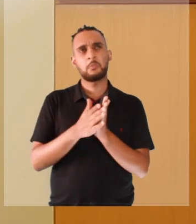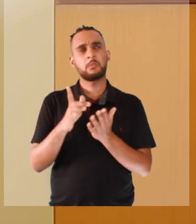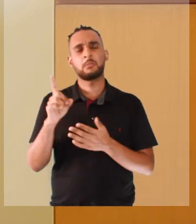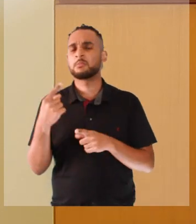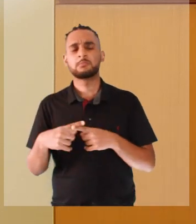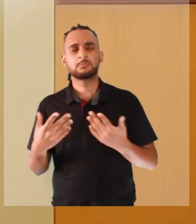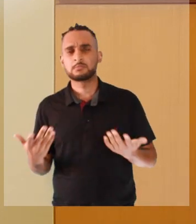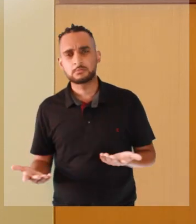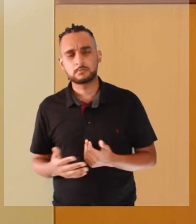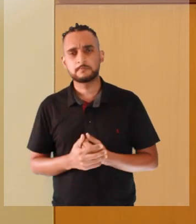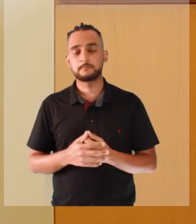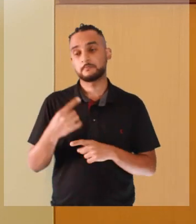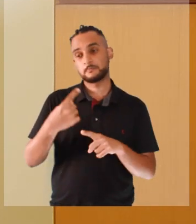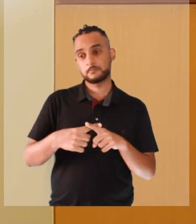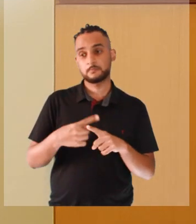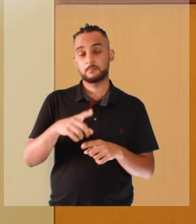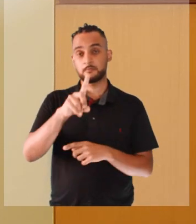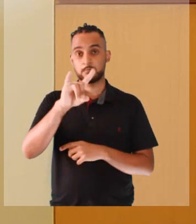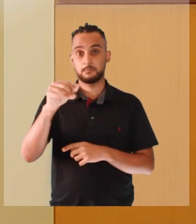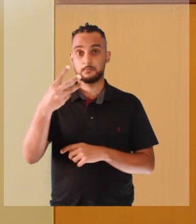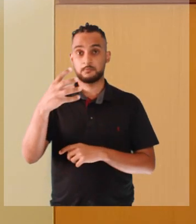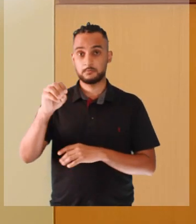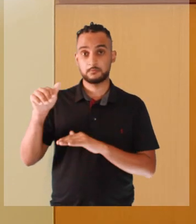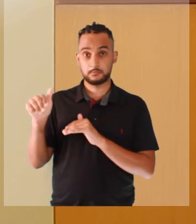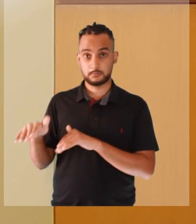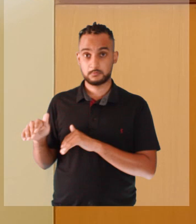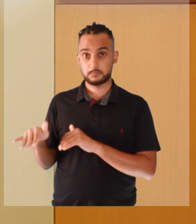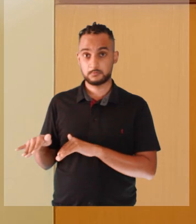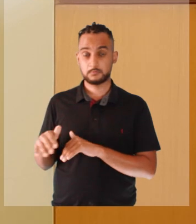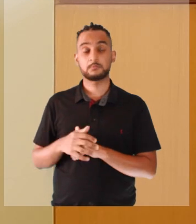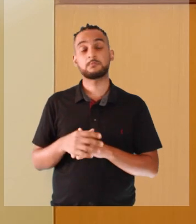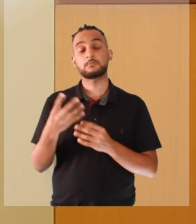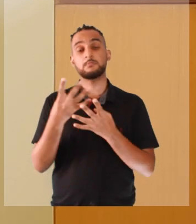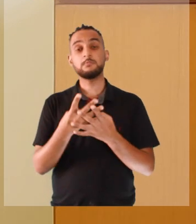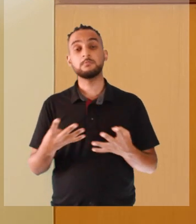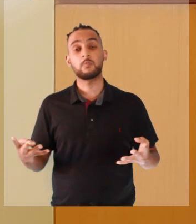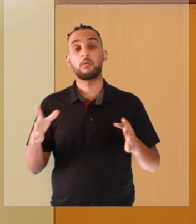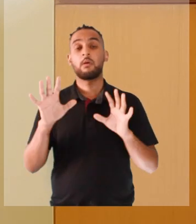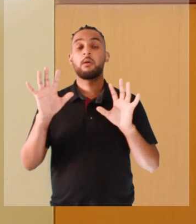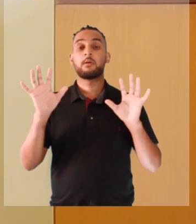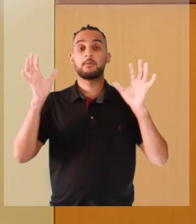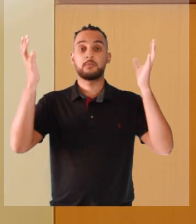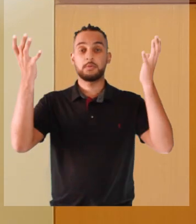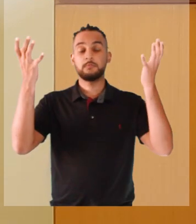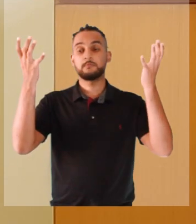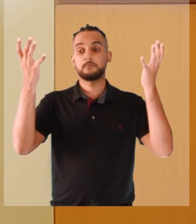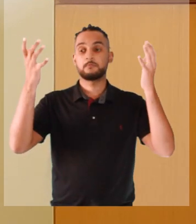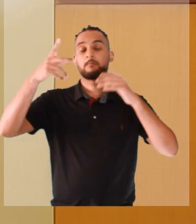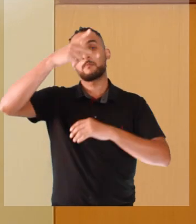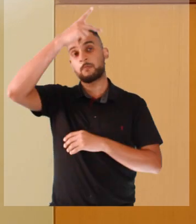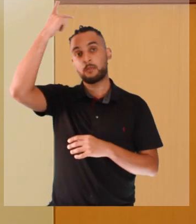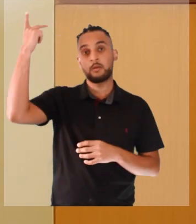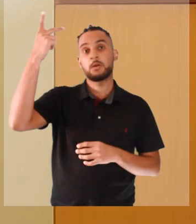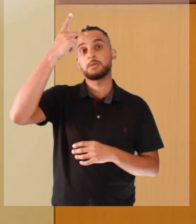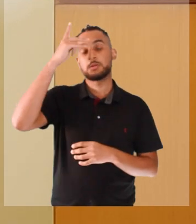Brasil. Por que o mês de setembro? Porque no dia 30